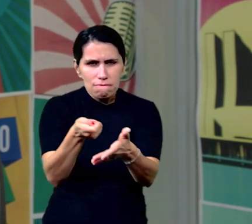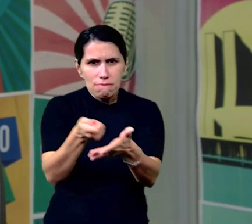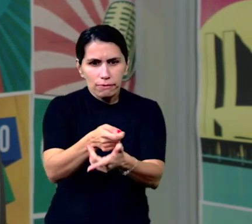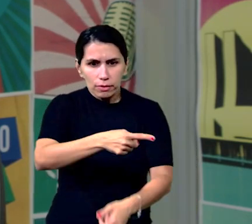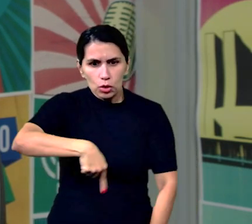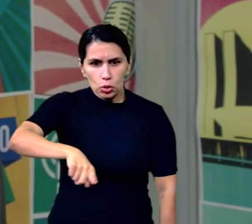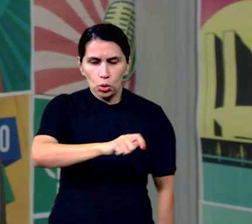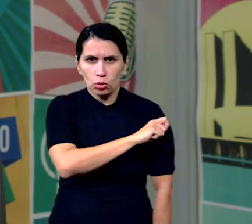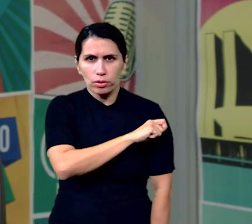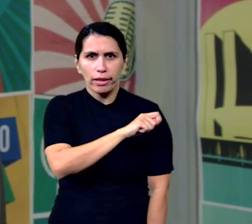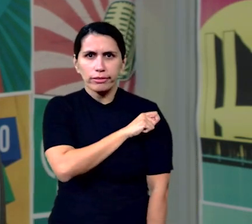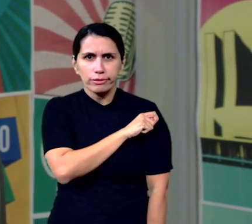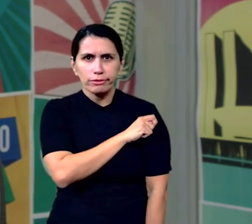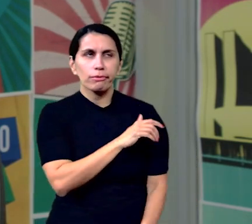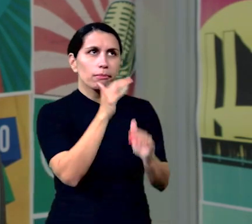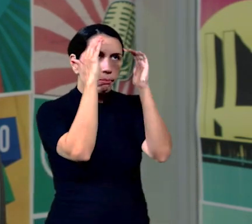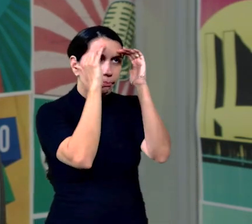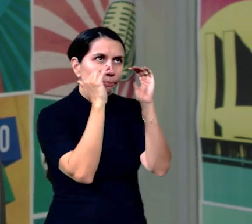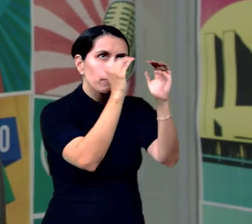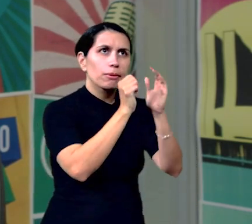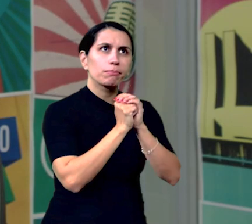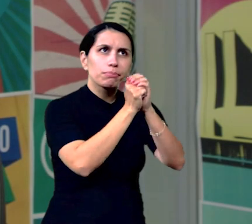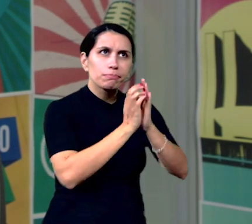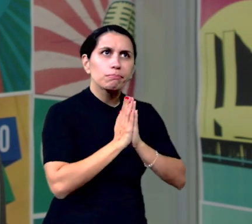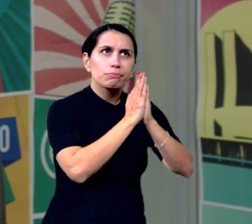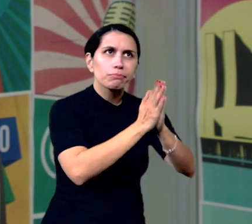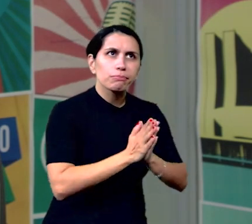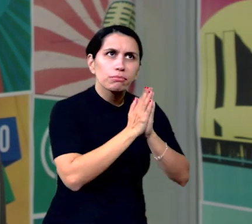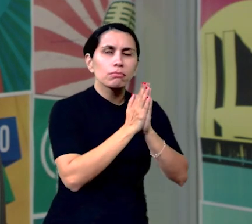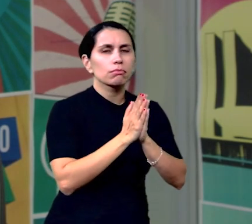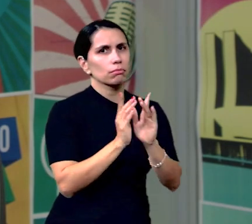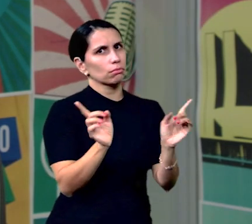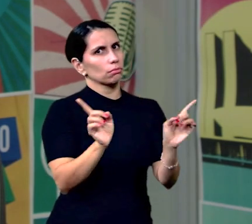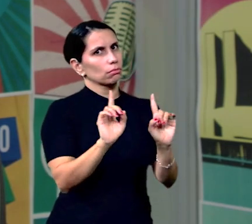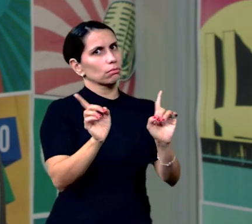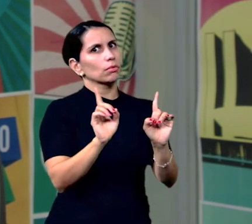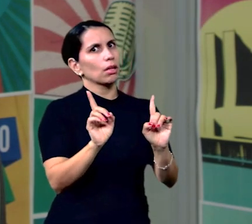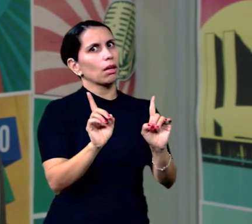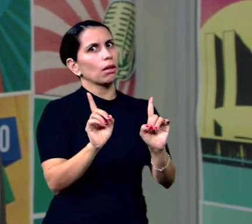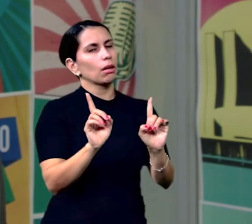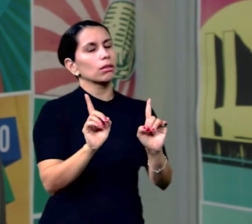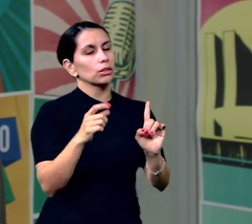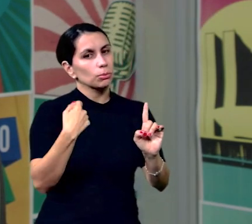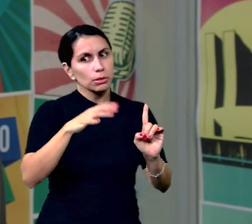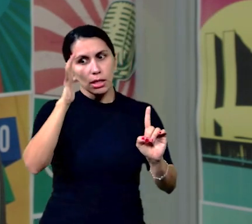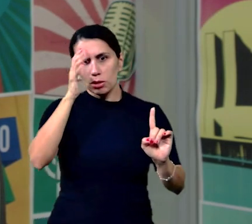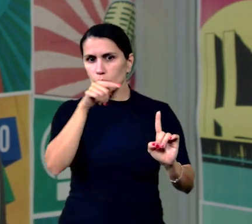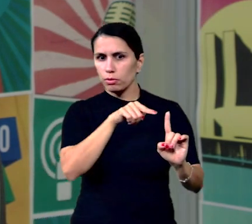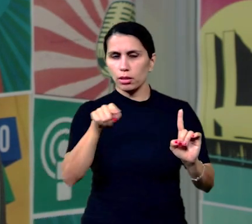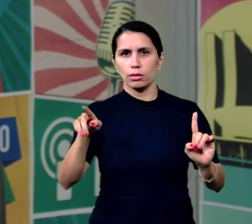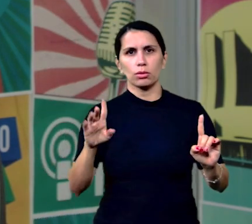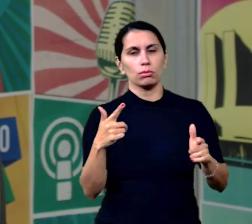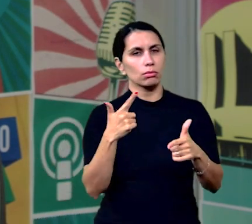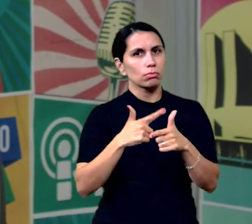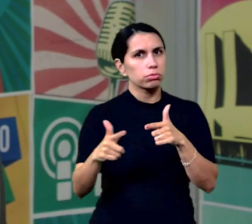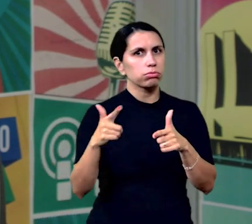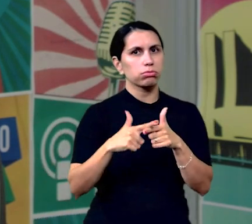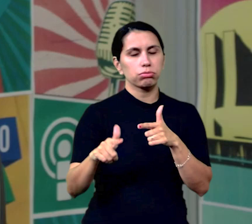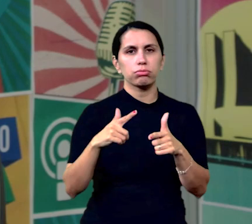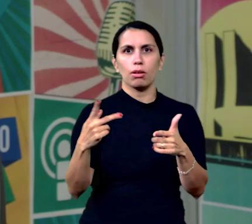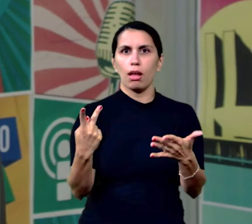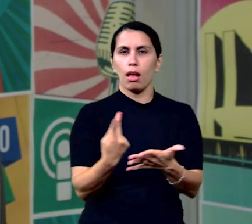a orar, porque eles então, a gente precisa discutir isso, né, porque o seu di novamente, né, fazer